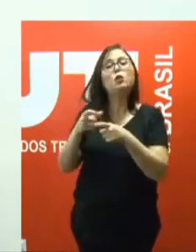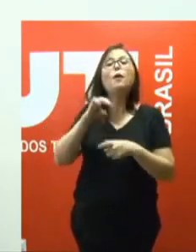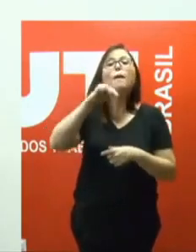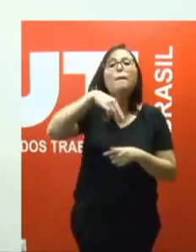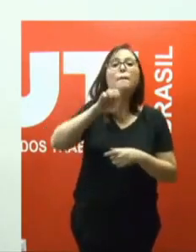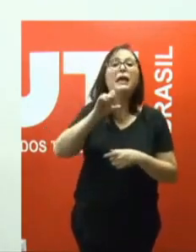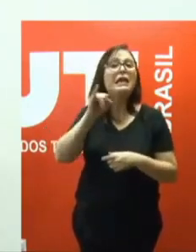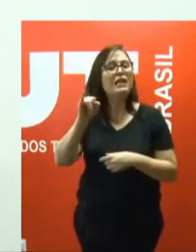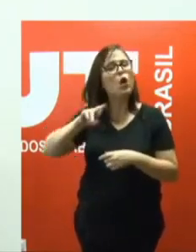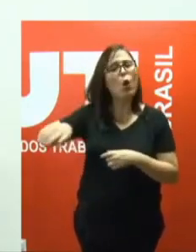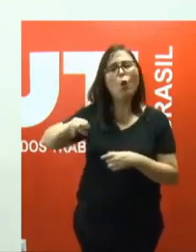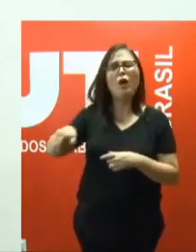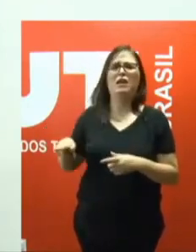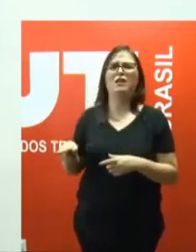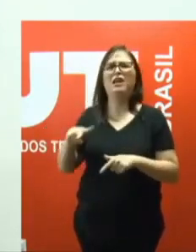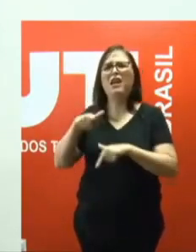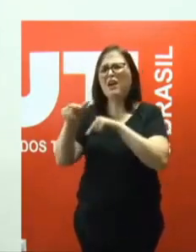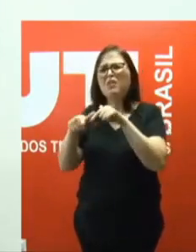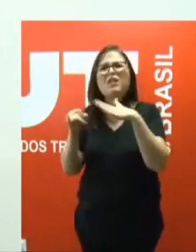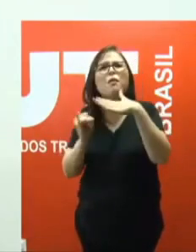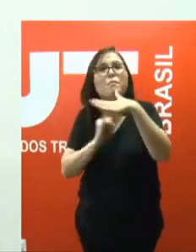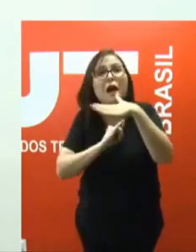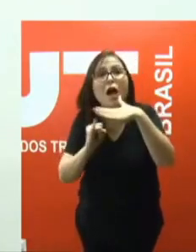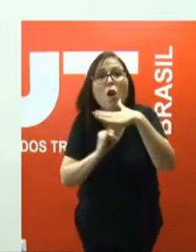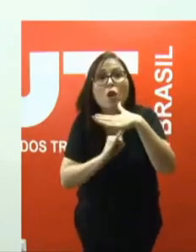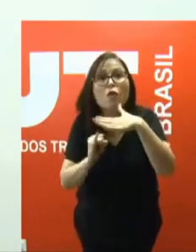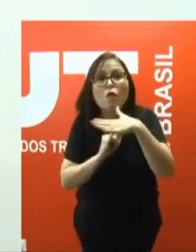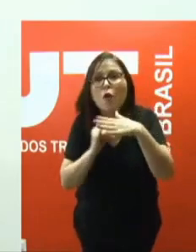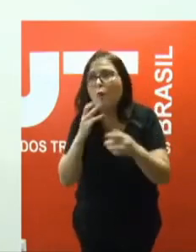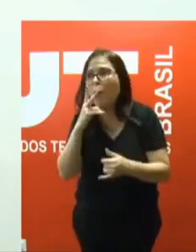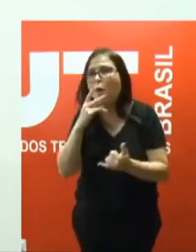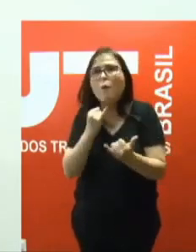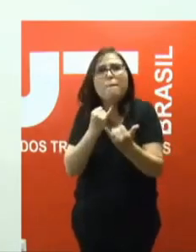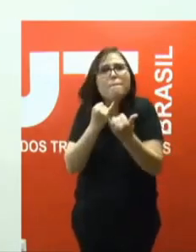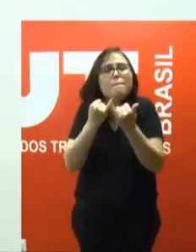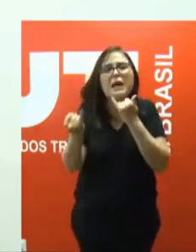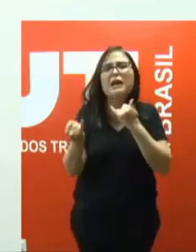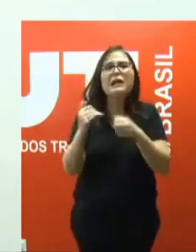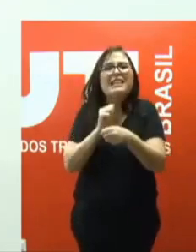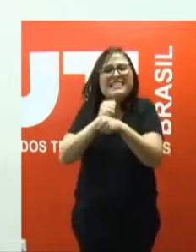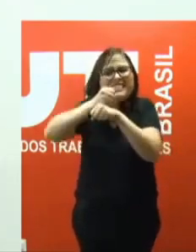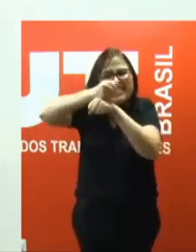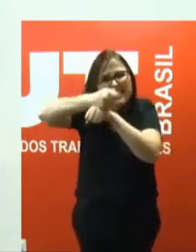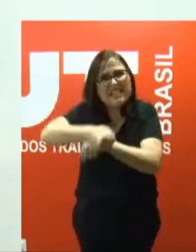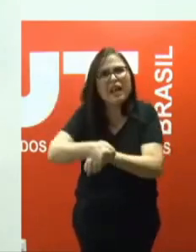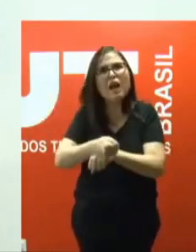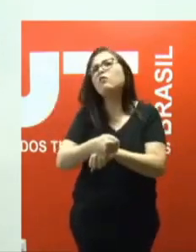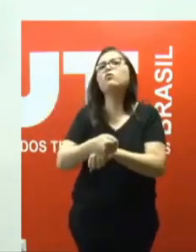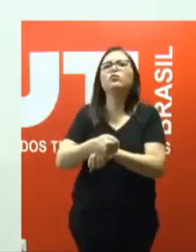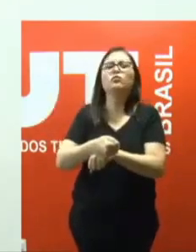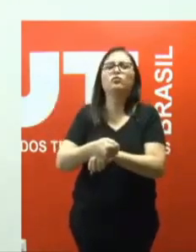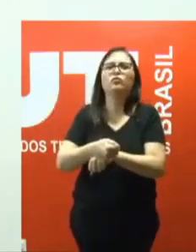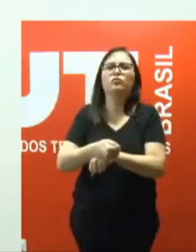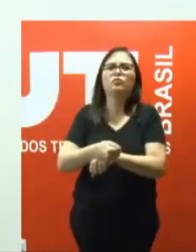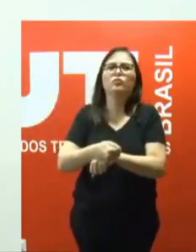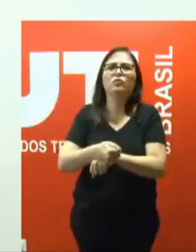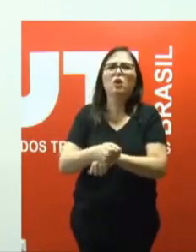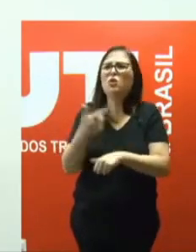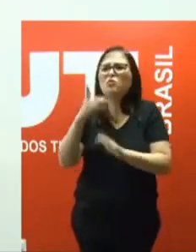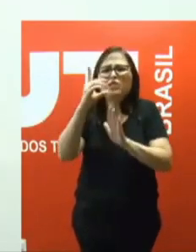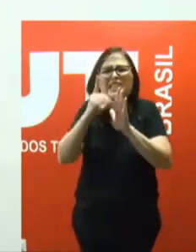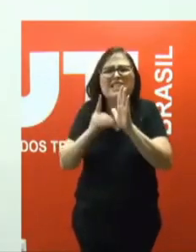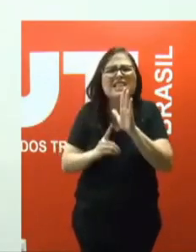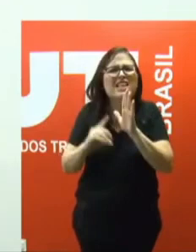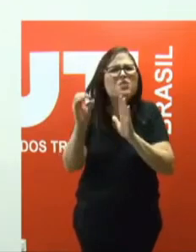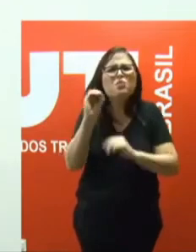um... Ele é quase que um escravo, sabe, nos tempos modernos, porque ele não tem quase que direito